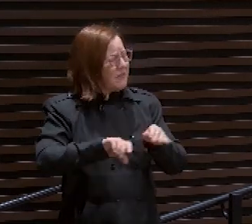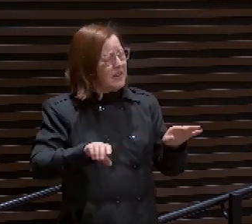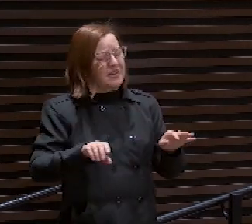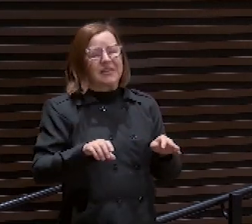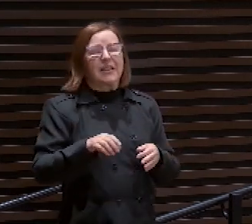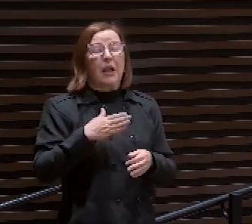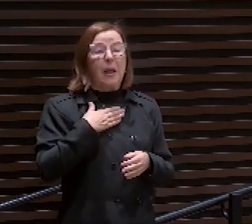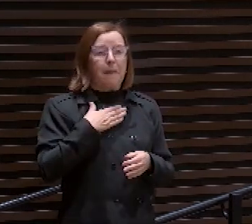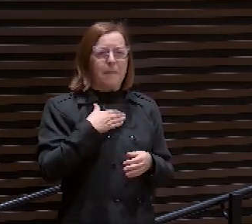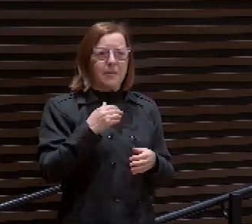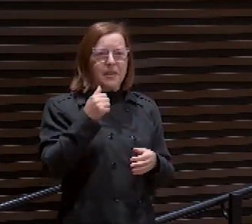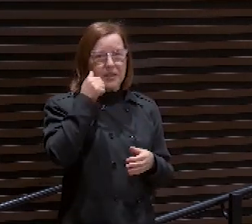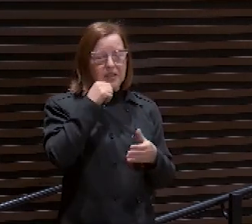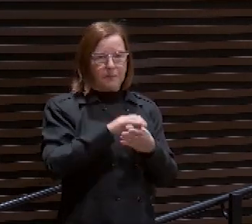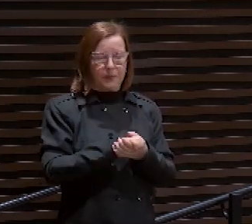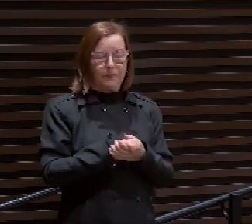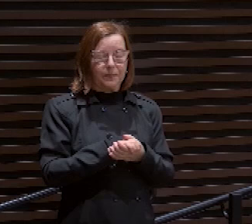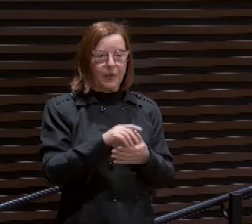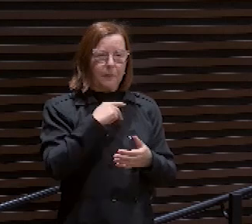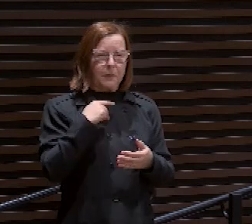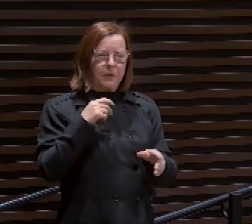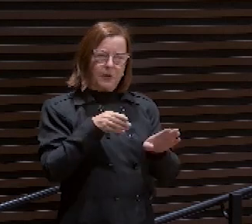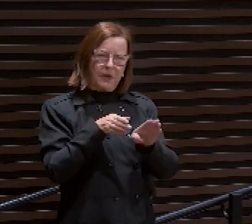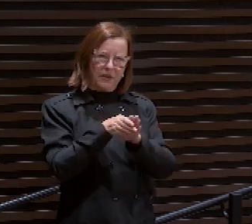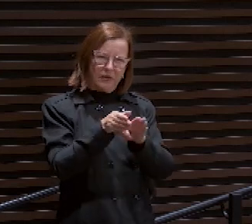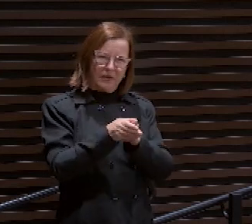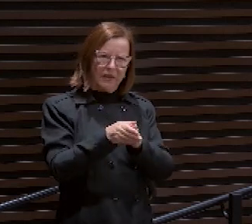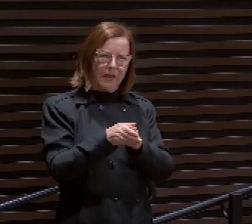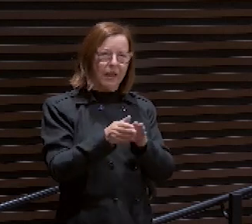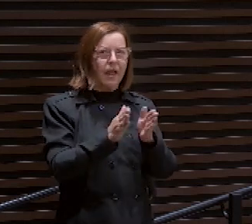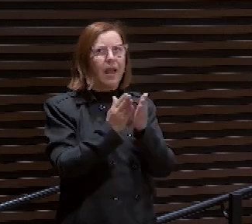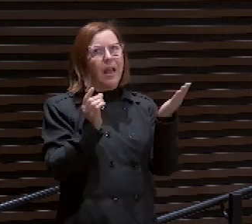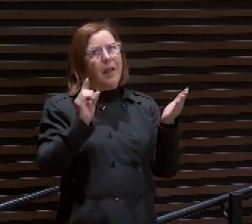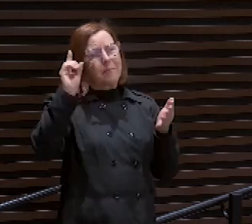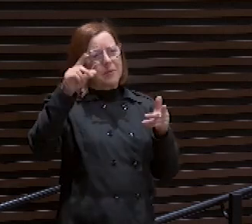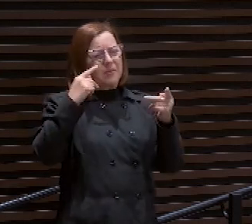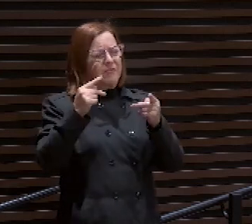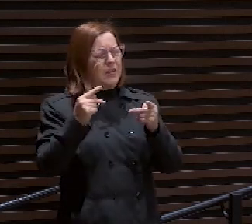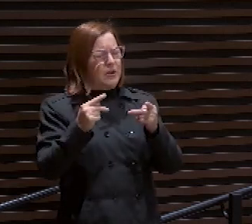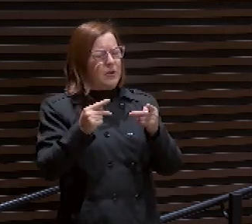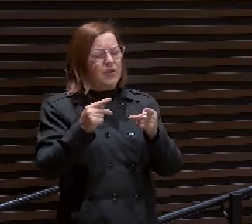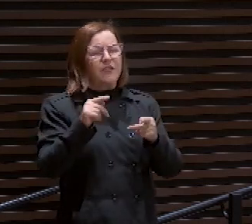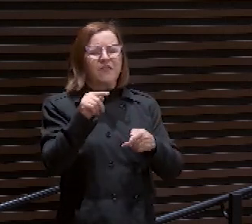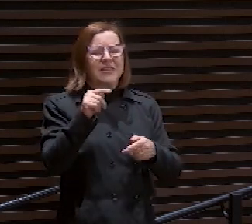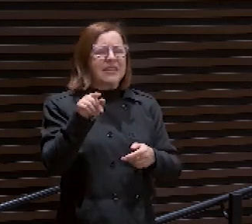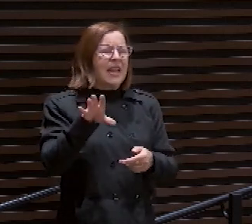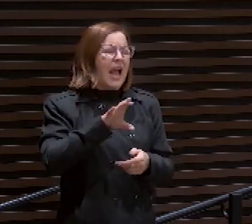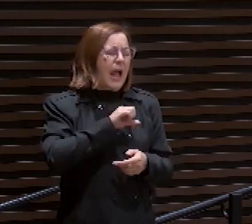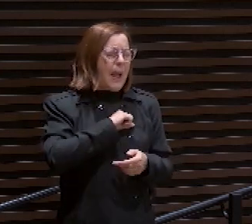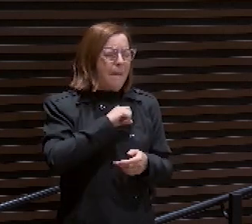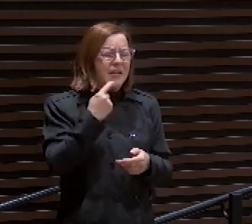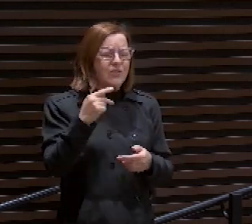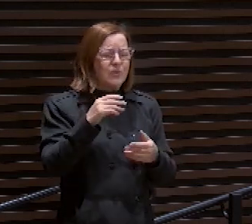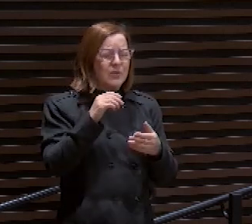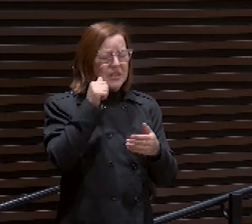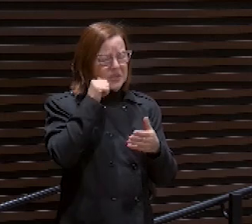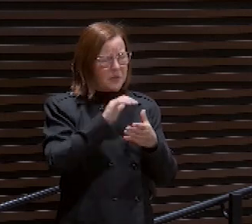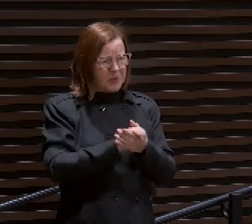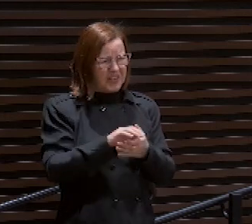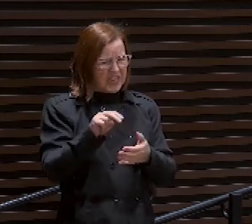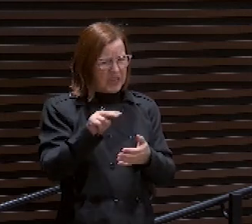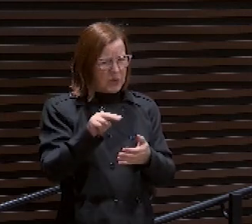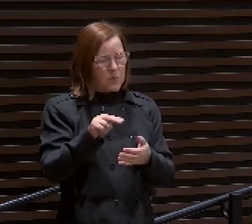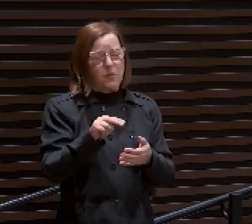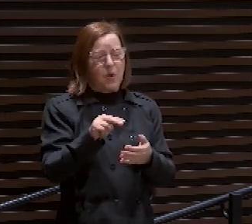aconselhou: primeiramente, a Bíblia diz para você amar a sua esposa como Cristo amou a igreja, Efésios capítulo 5. O homem